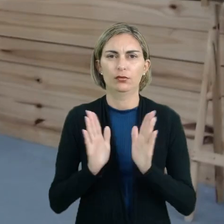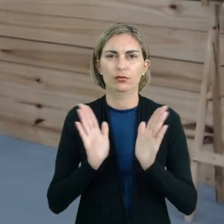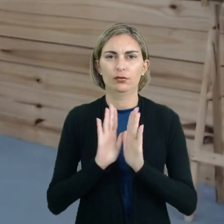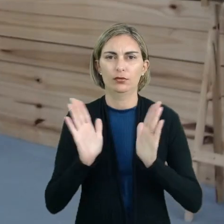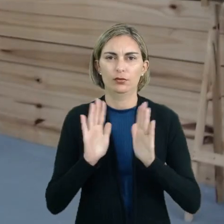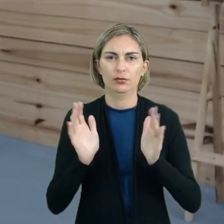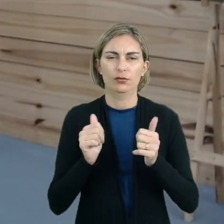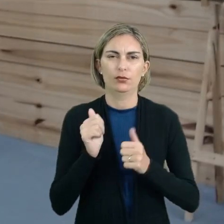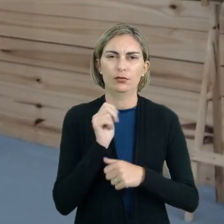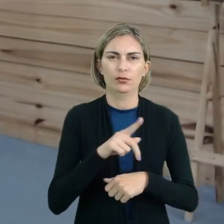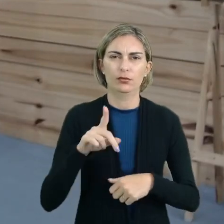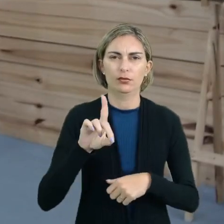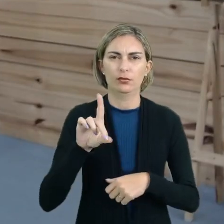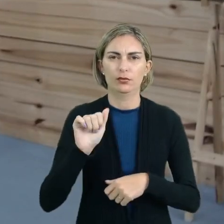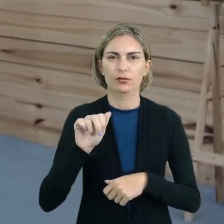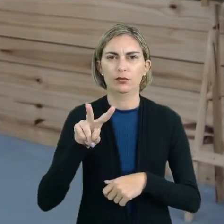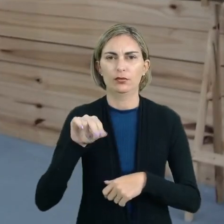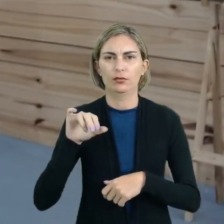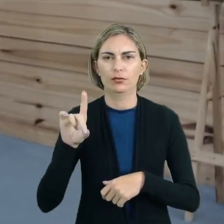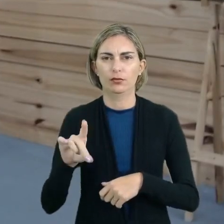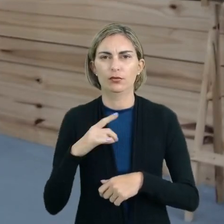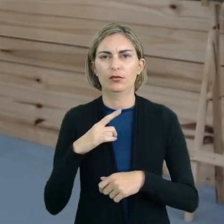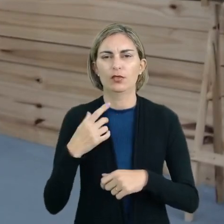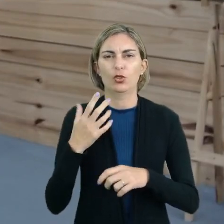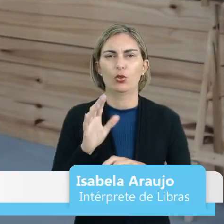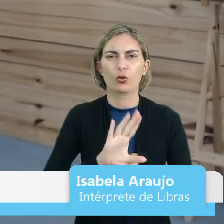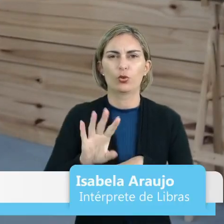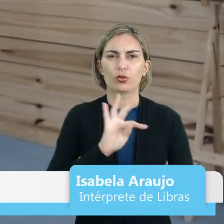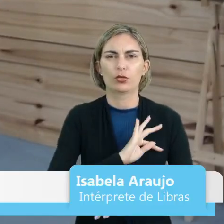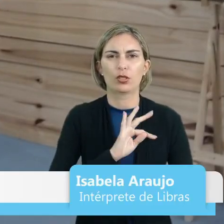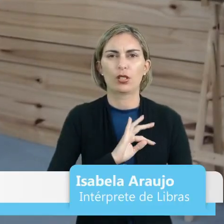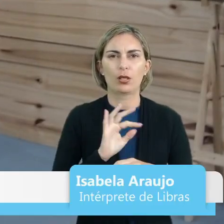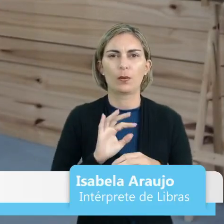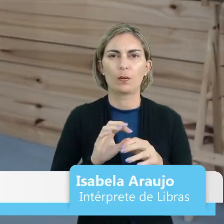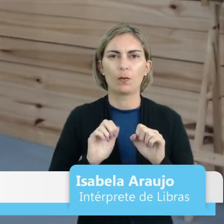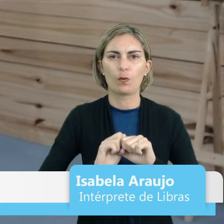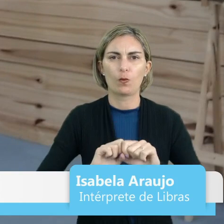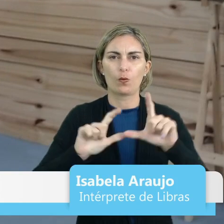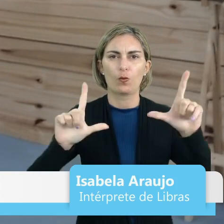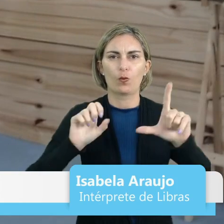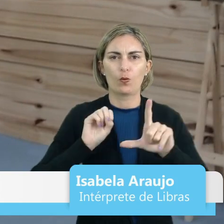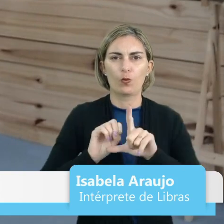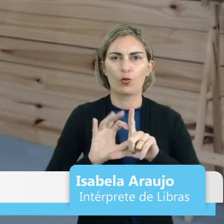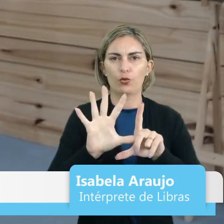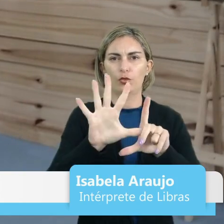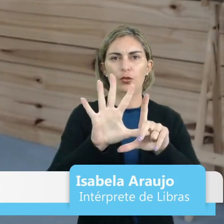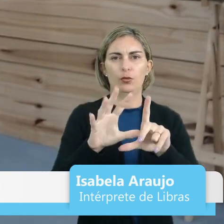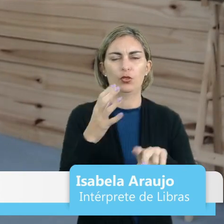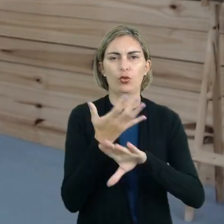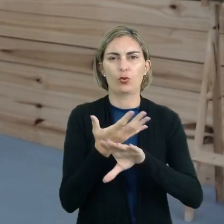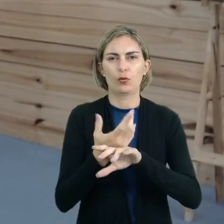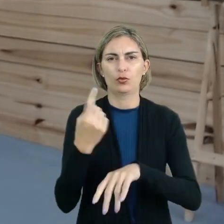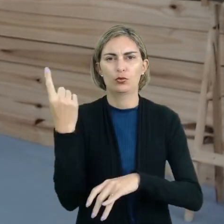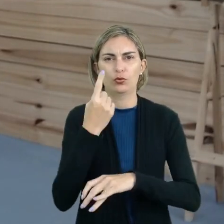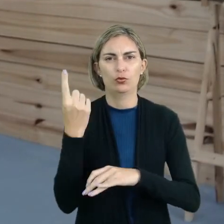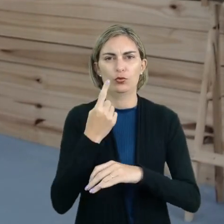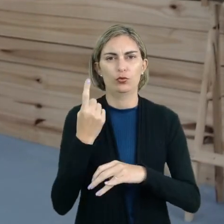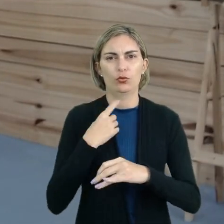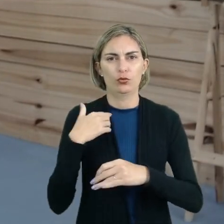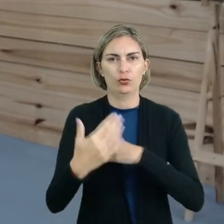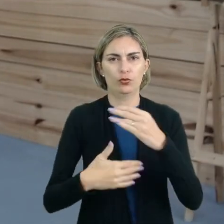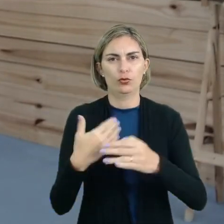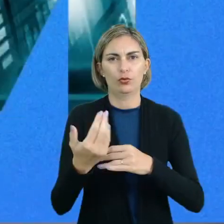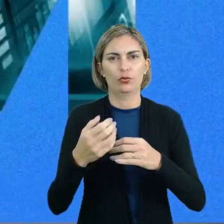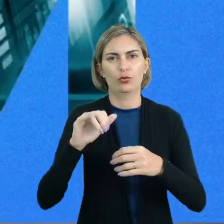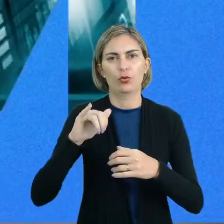Olá, eu sou o professor David Santana, do curso técnico em multimídia, e você está aqui comigo na competência número 1, que é desenvolver artefatos para o web